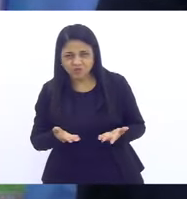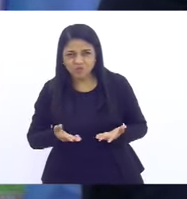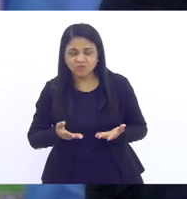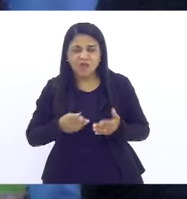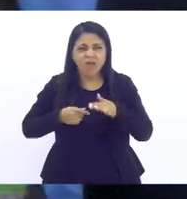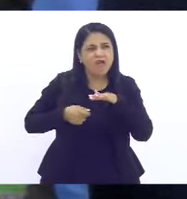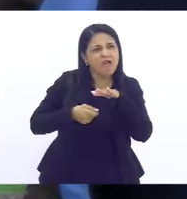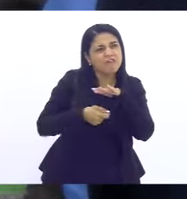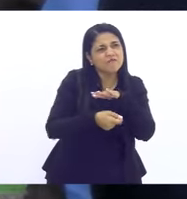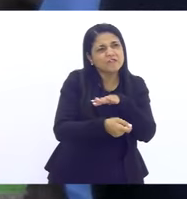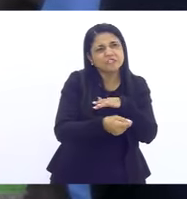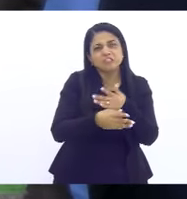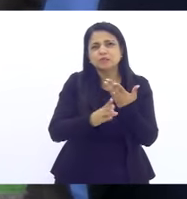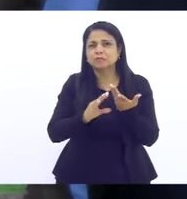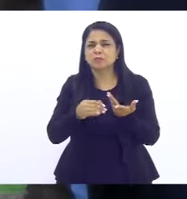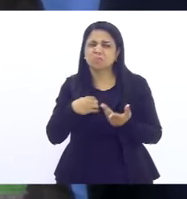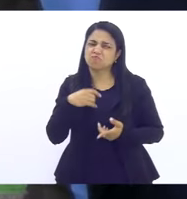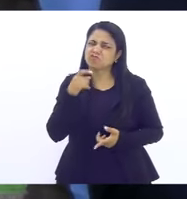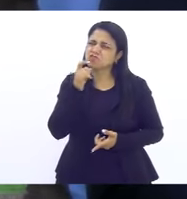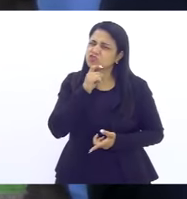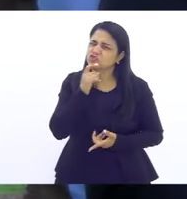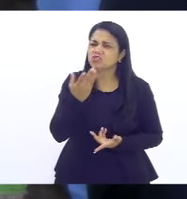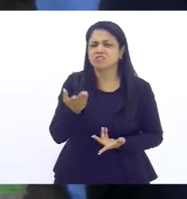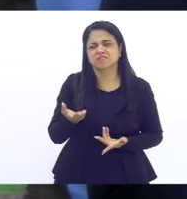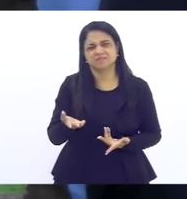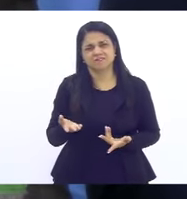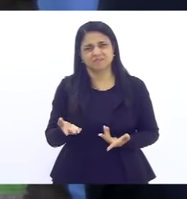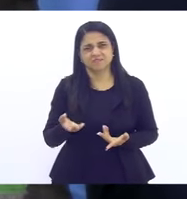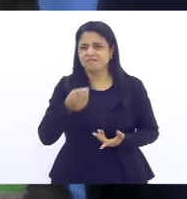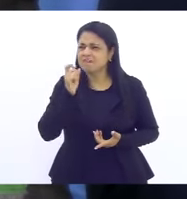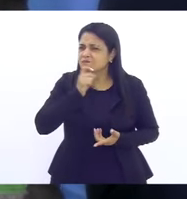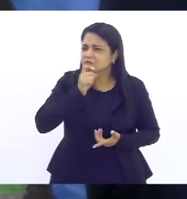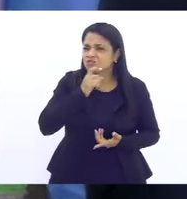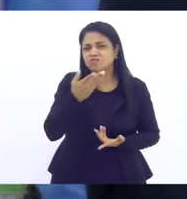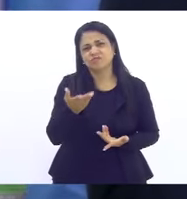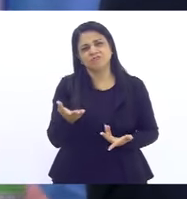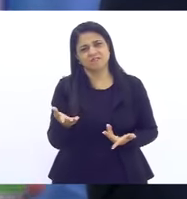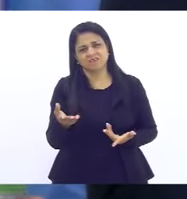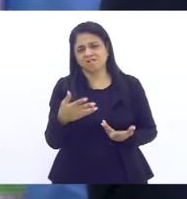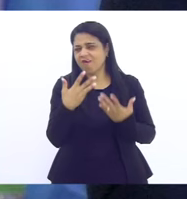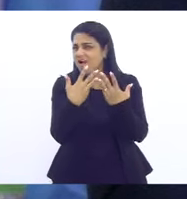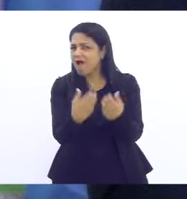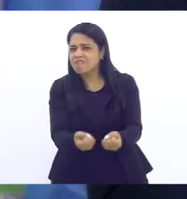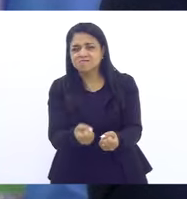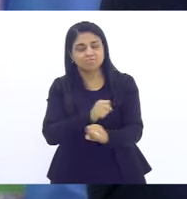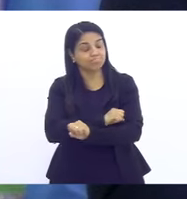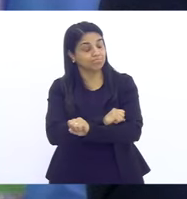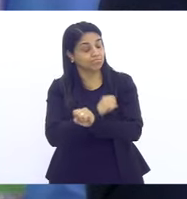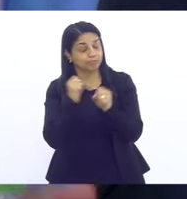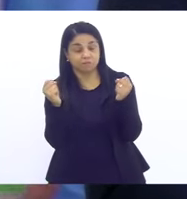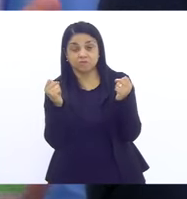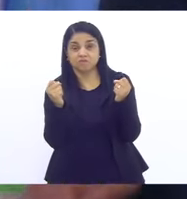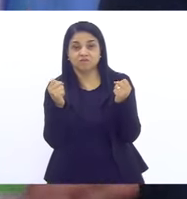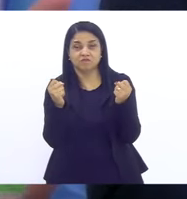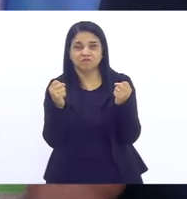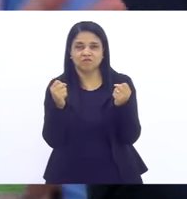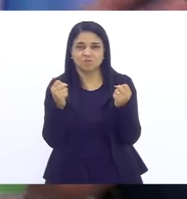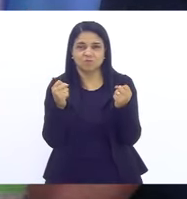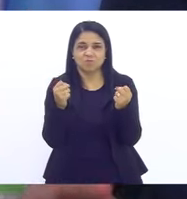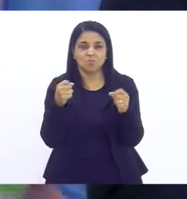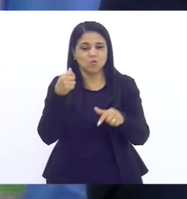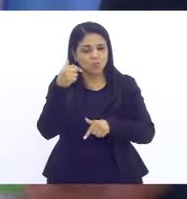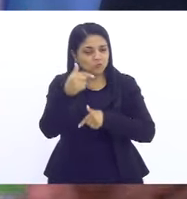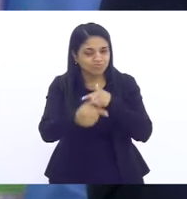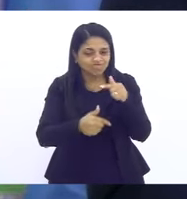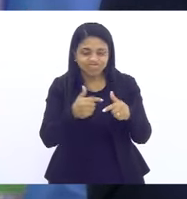tem tanto. É mentira, pô. É mentira. Não dá para aceitar o desserviço prestado